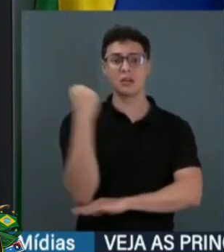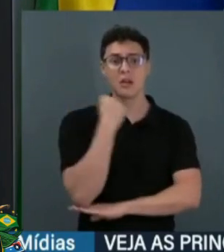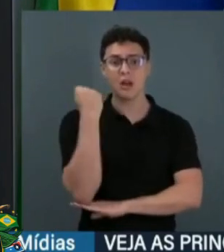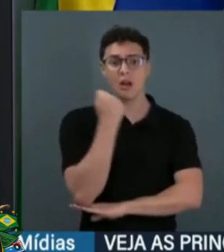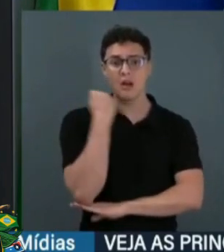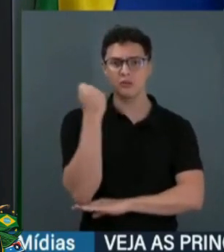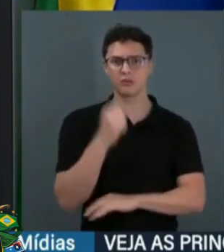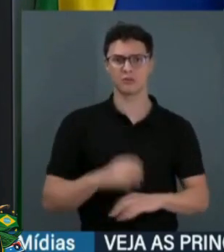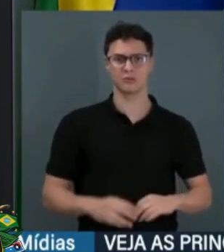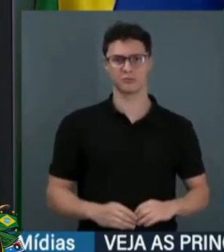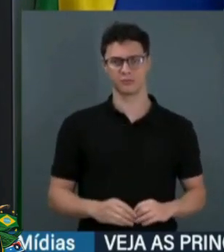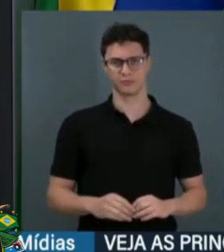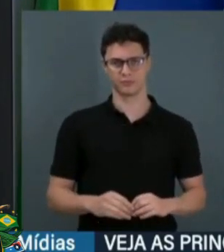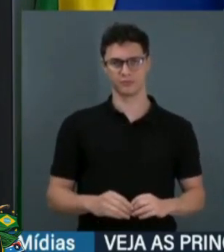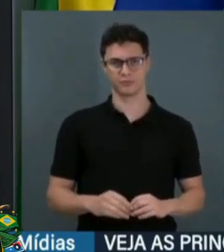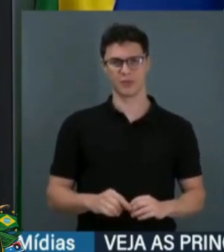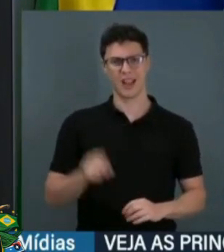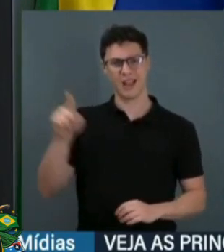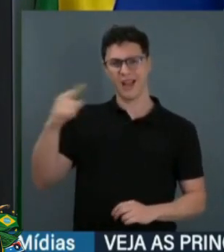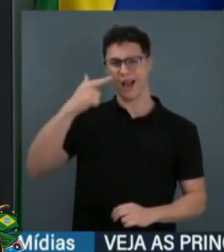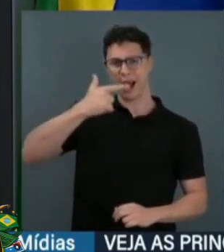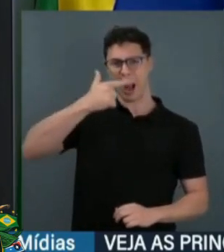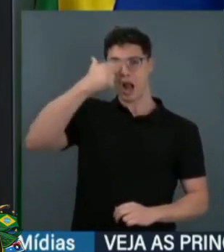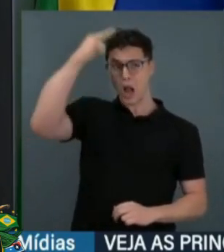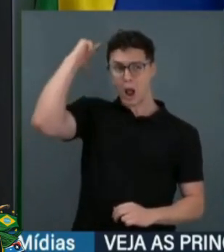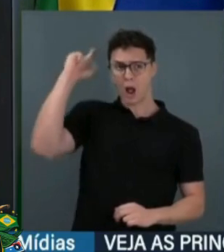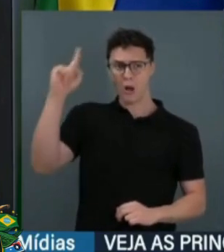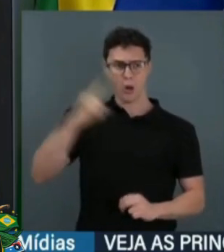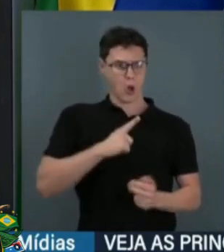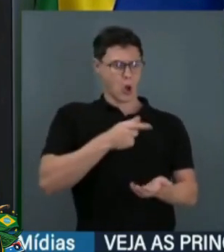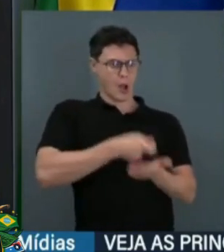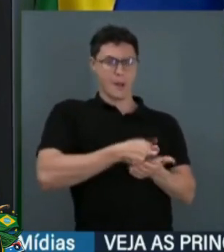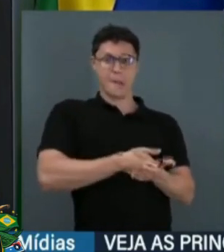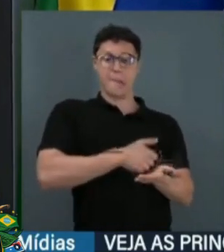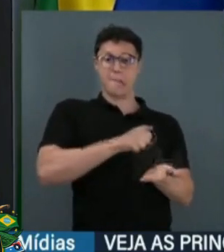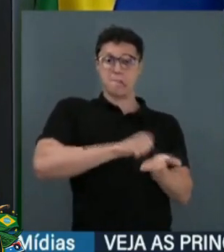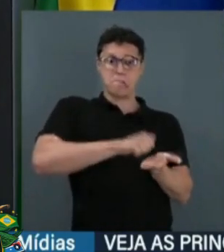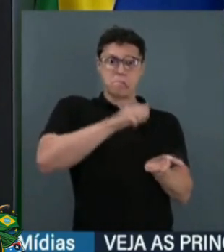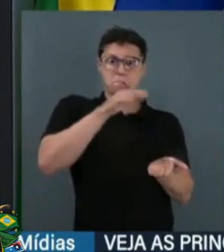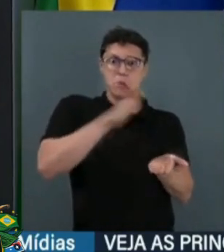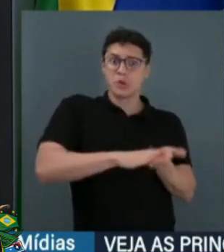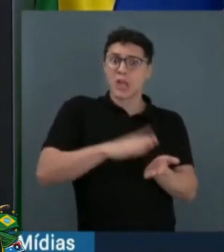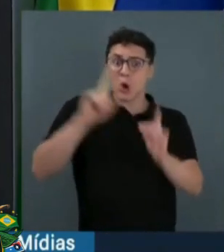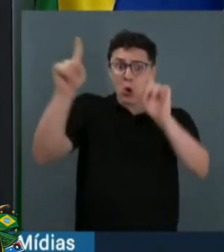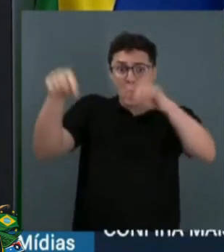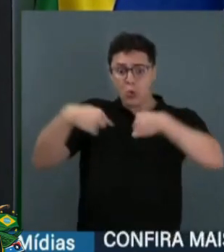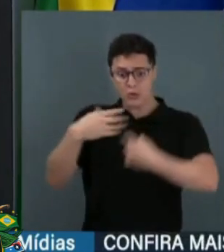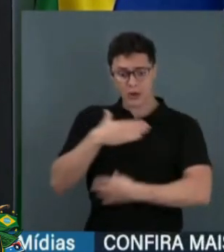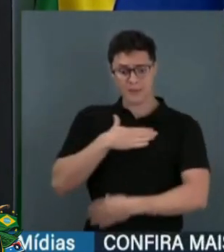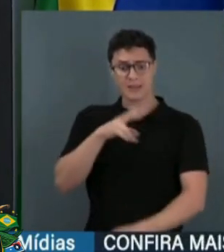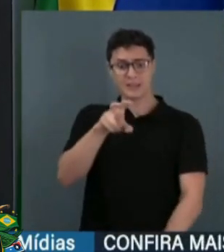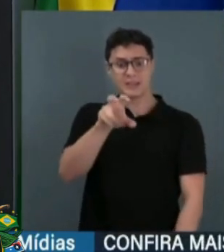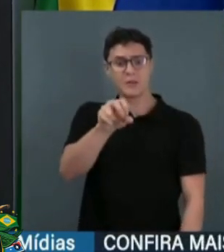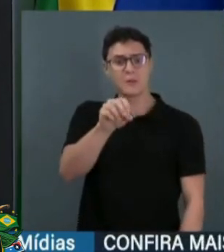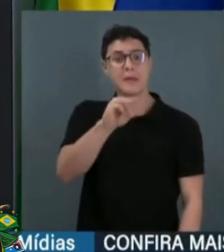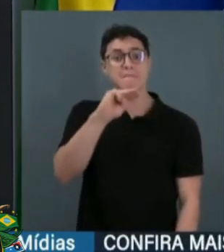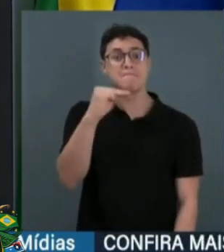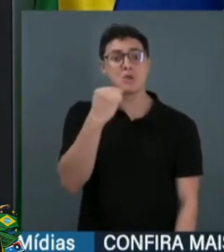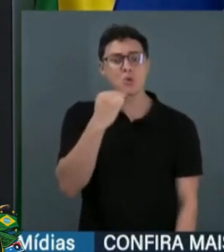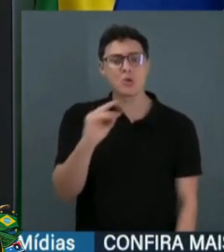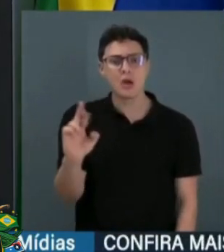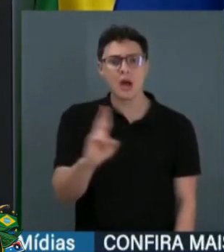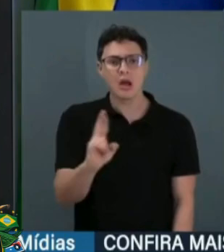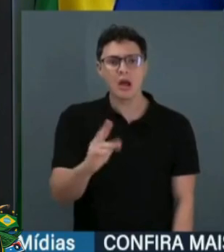Outra, ele imputa uma multa de 50 milhões de reais, ninguém sabe por quê, da onde,